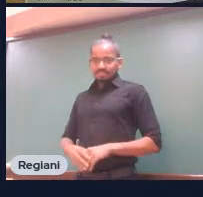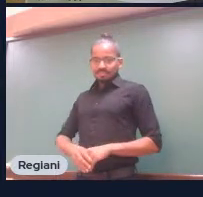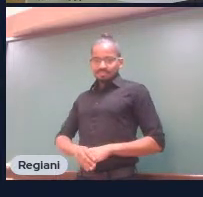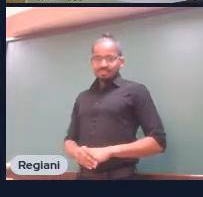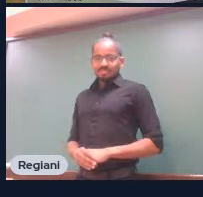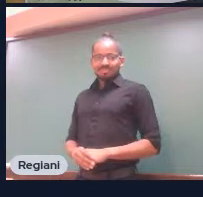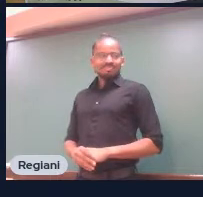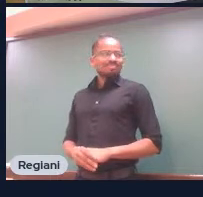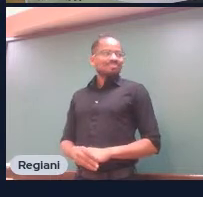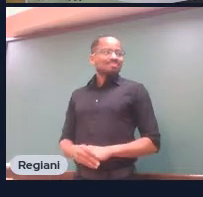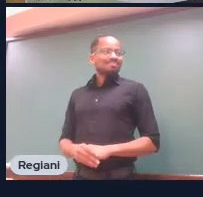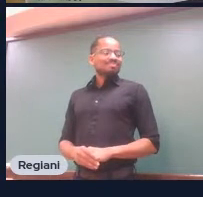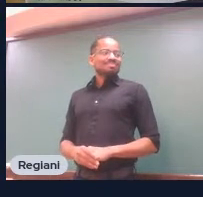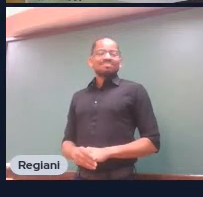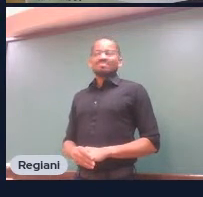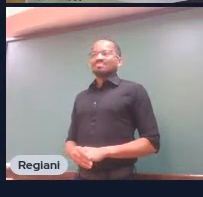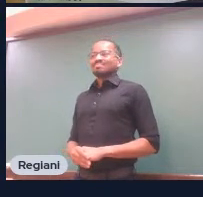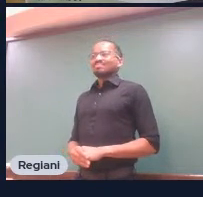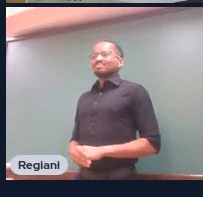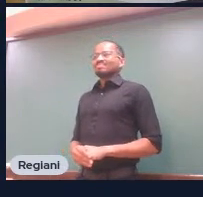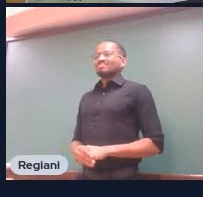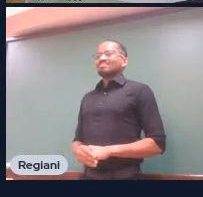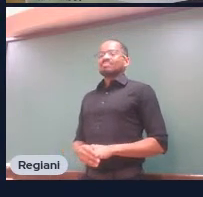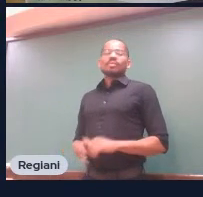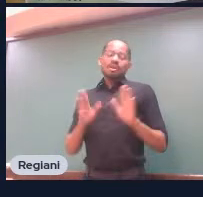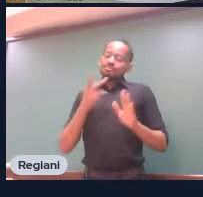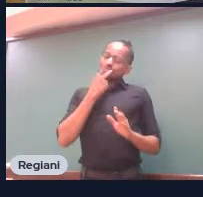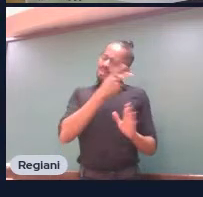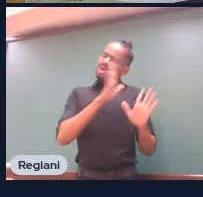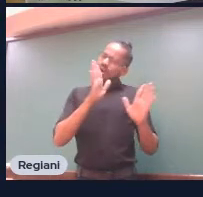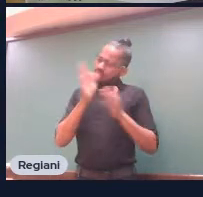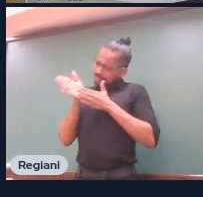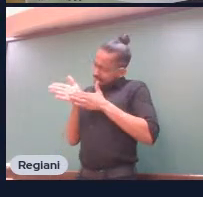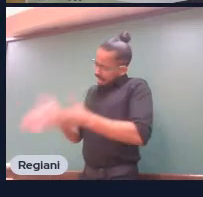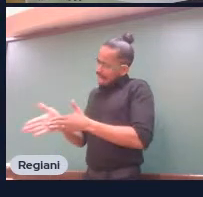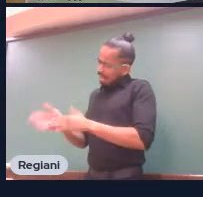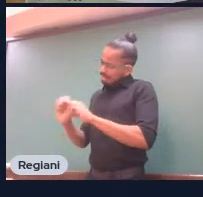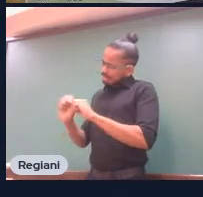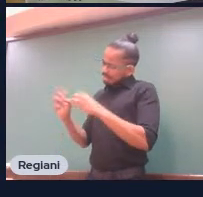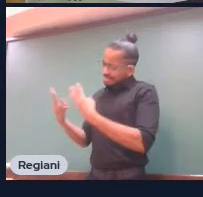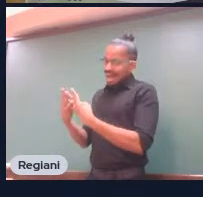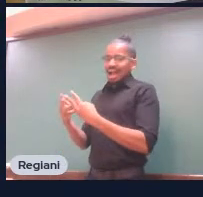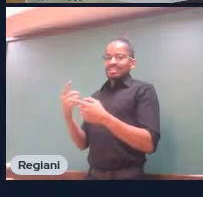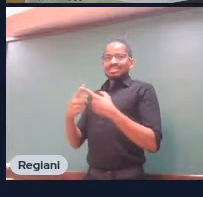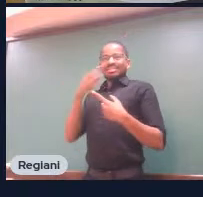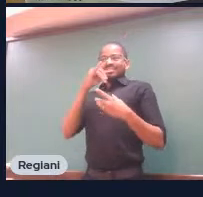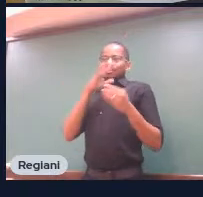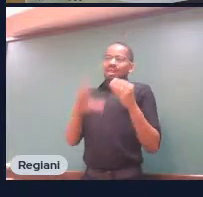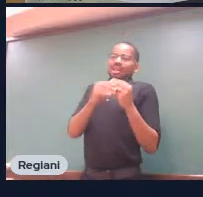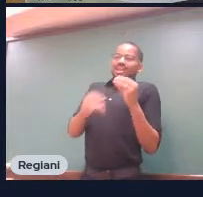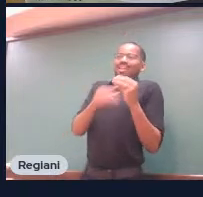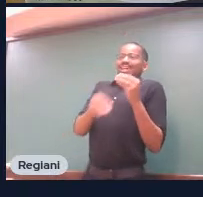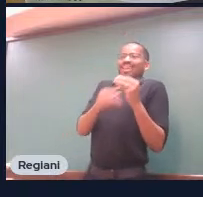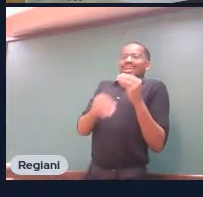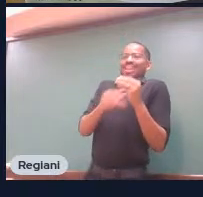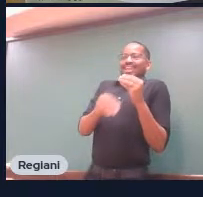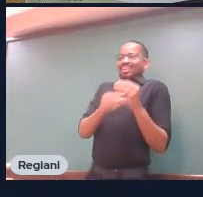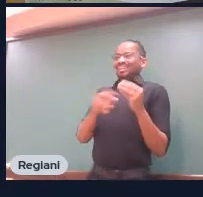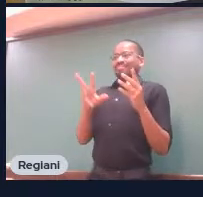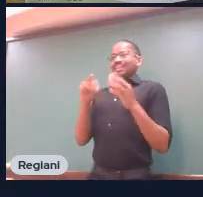I'm informing my translator that you should stick to my slides and not start adding things of the competition.